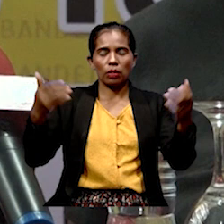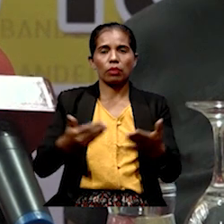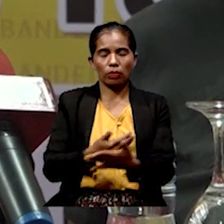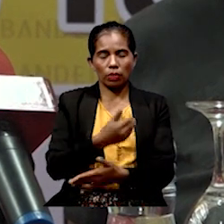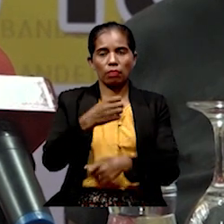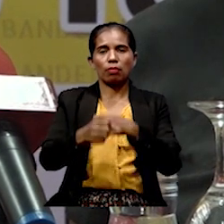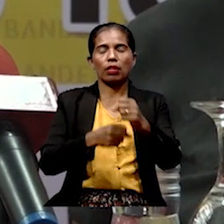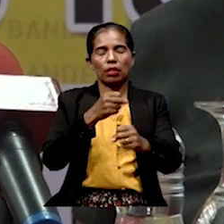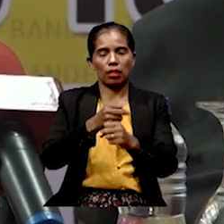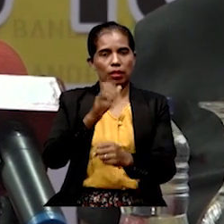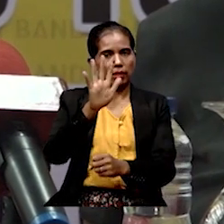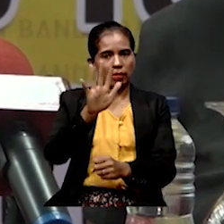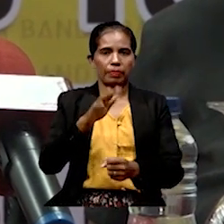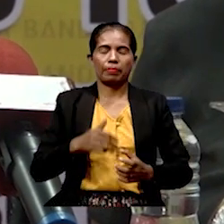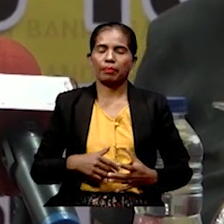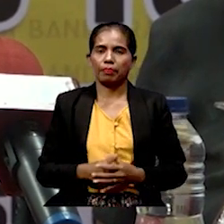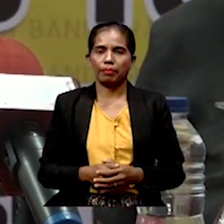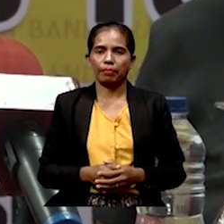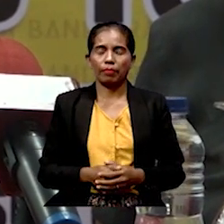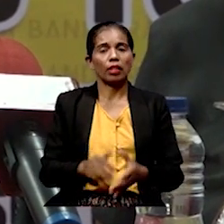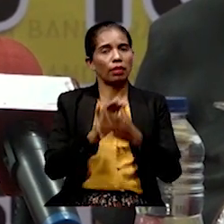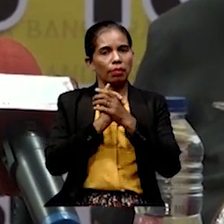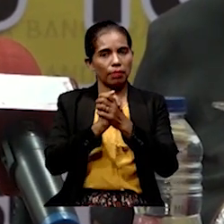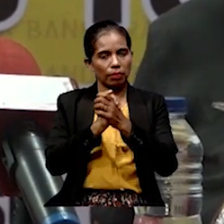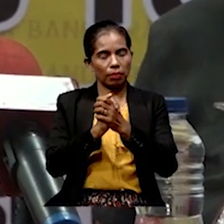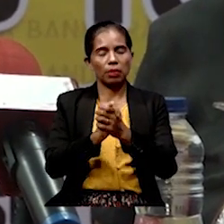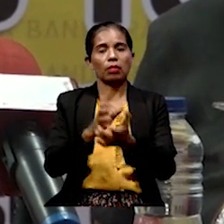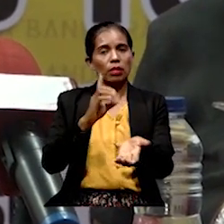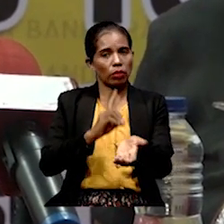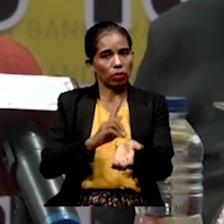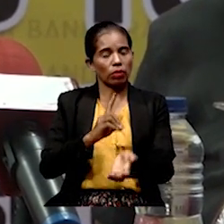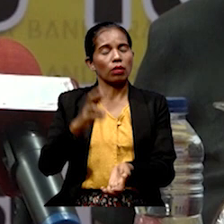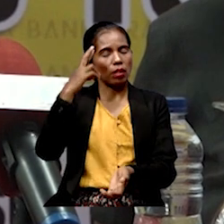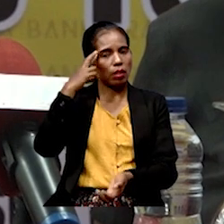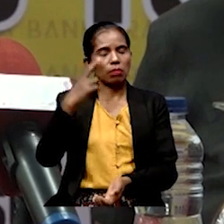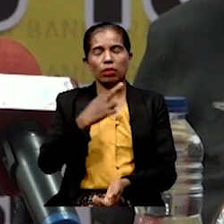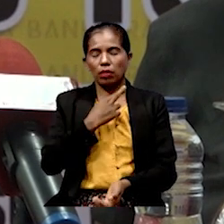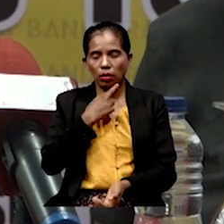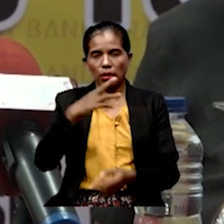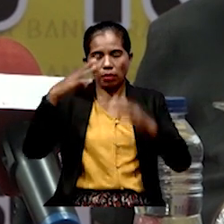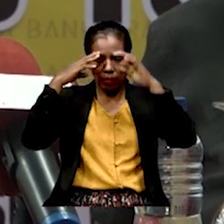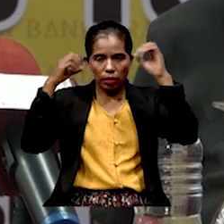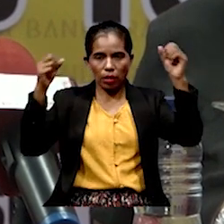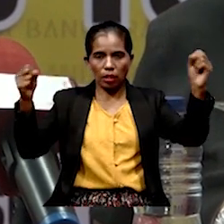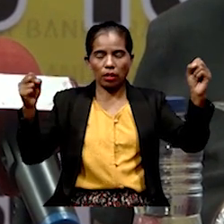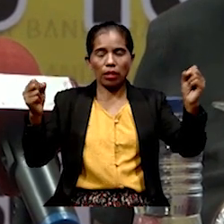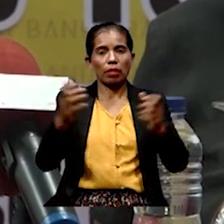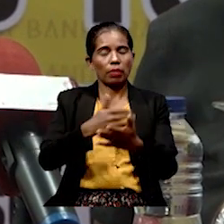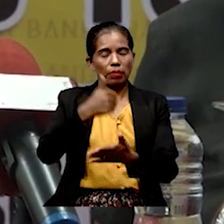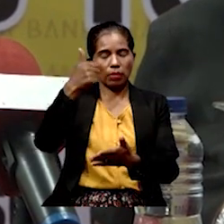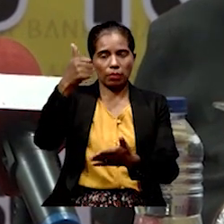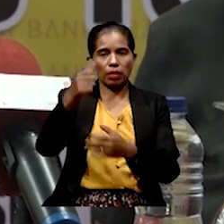Lima do Irmai. Parabéns, ba Dr. José Ramos Horta, presidente eleito, ba